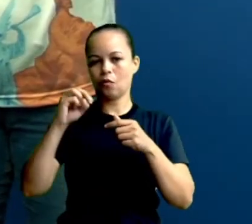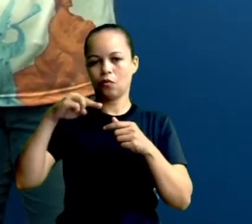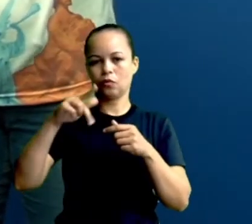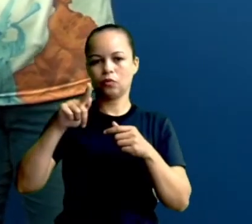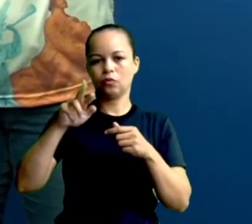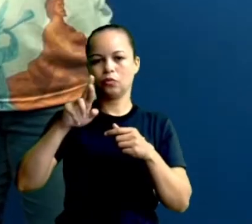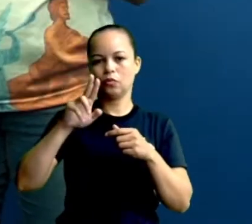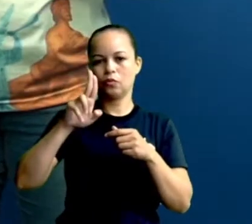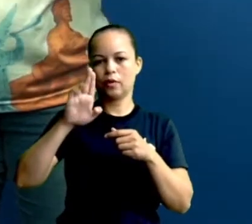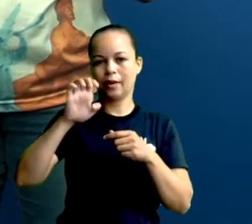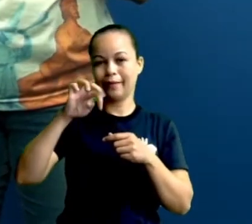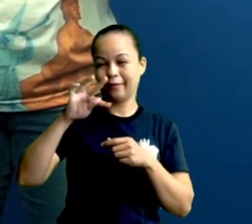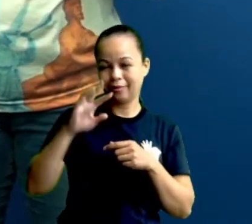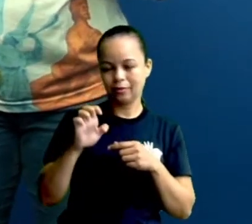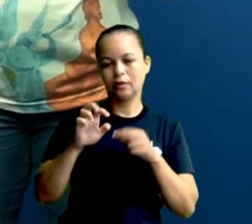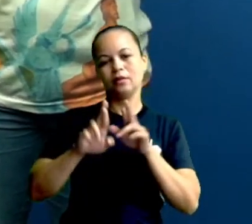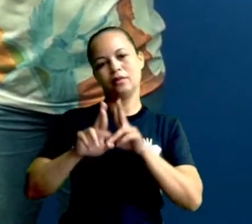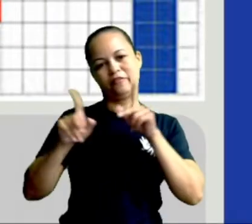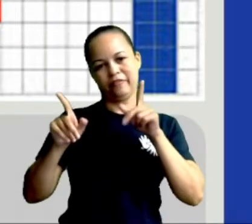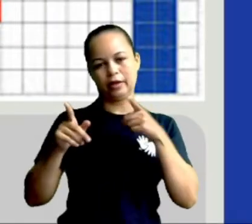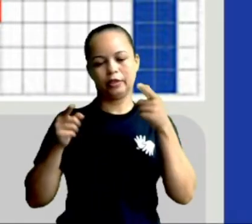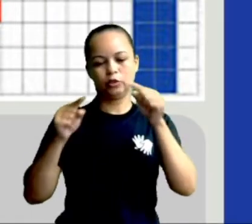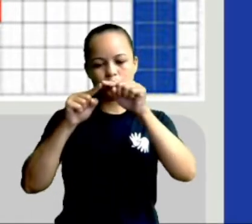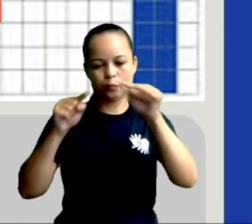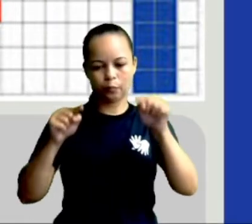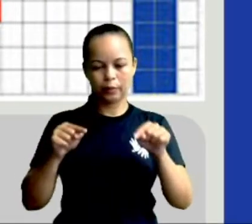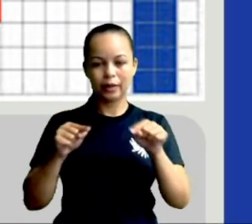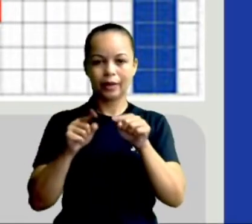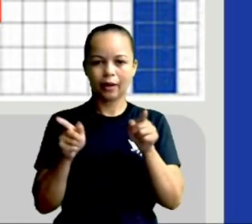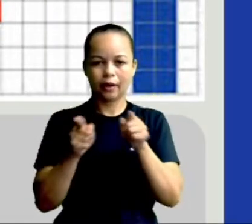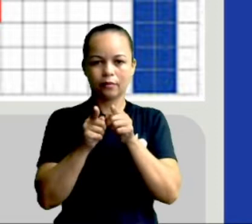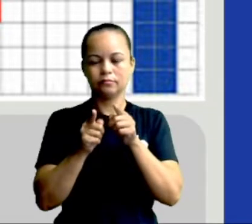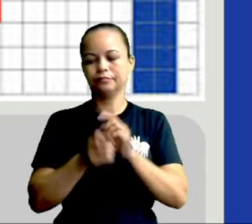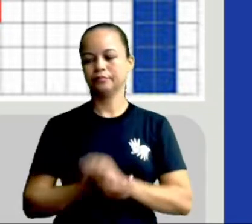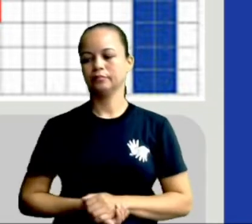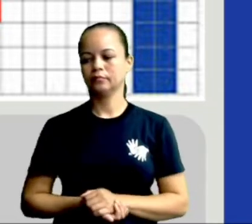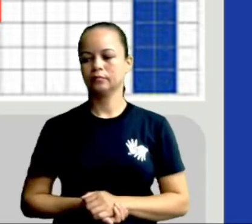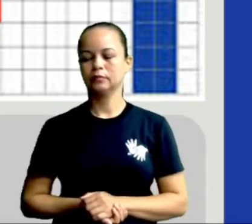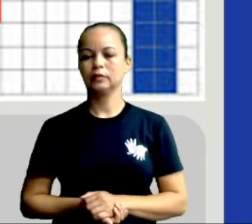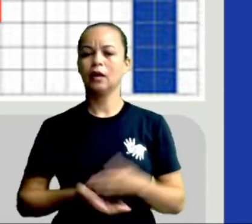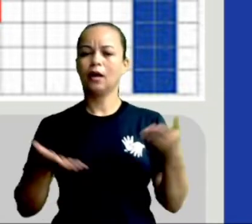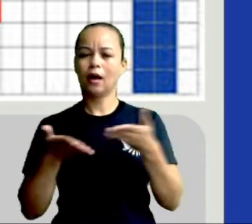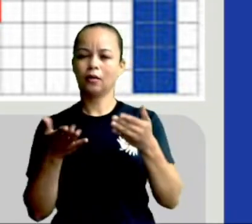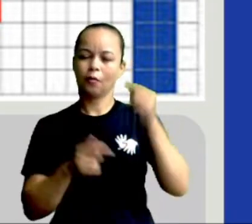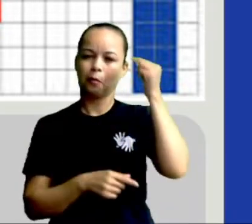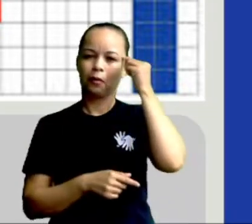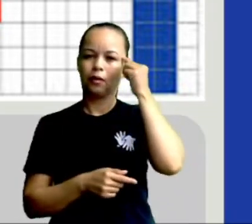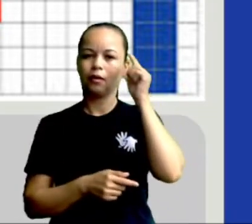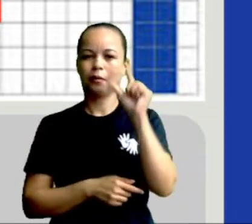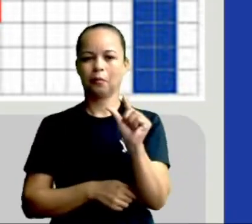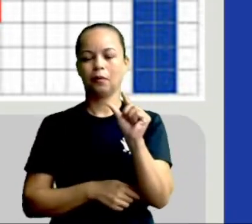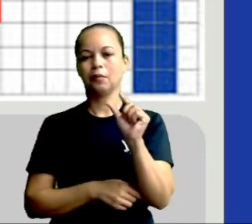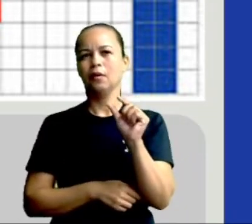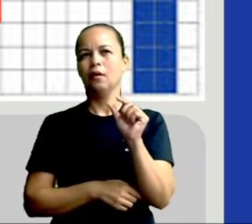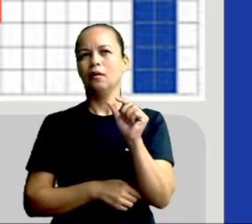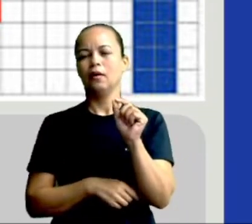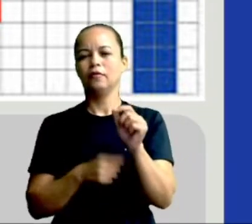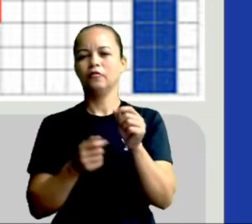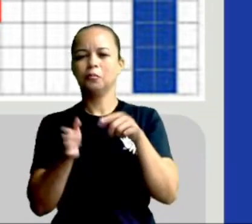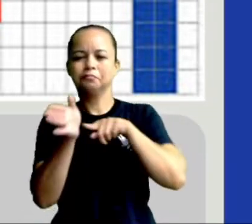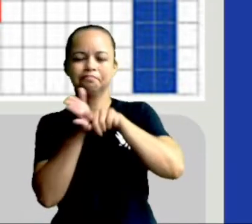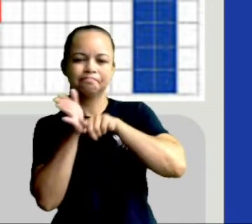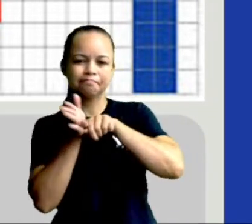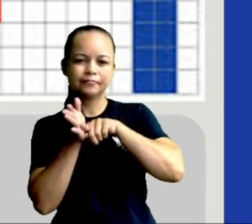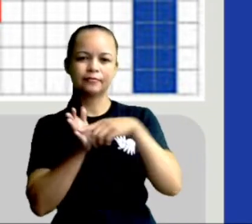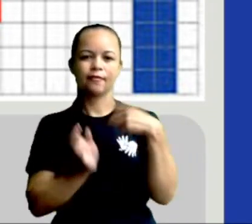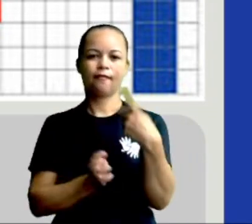Porque ele tem uma medida diferente, ok? Então, agora vamos pensar um pouco, né? Vamos analisar agora